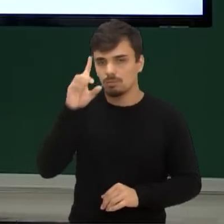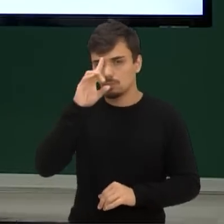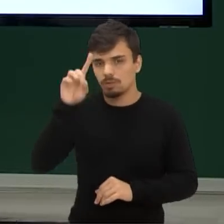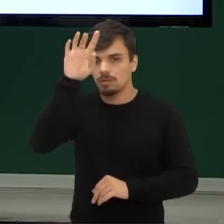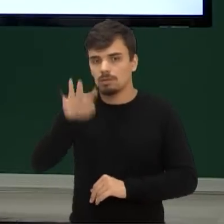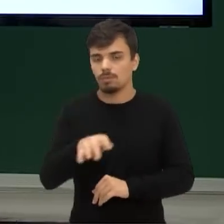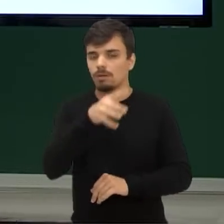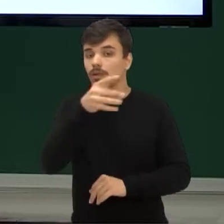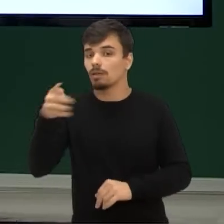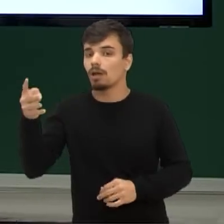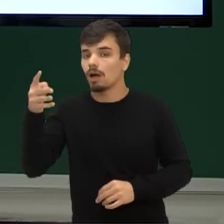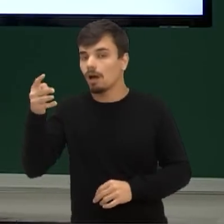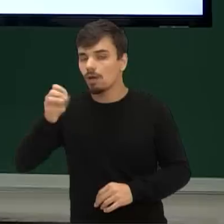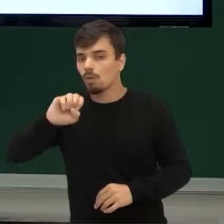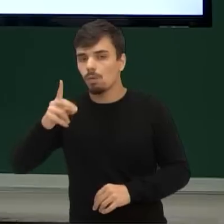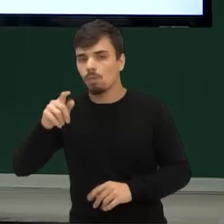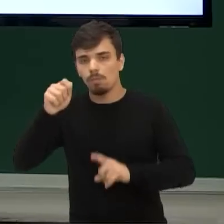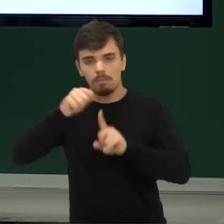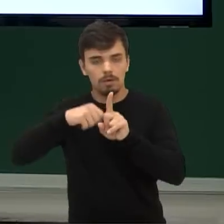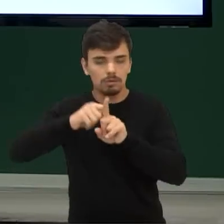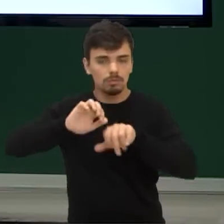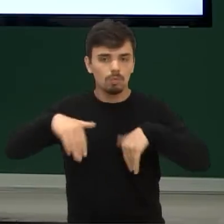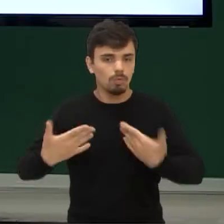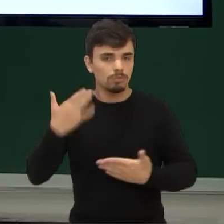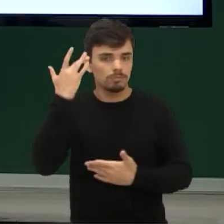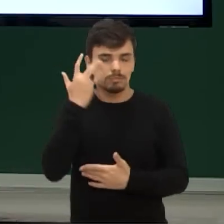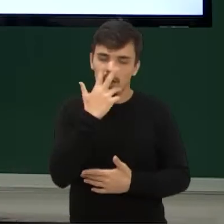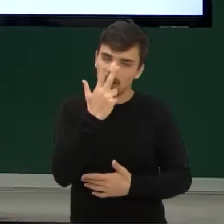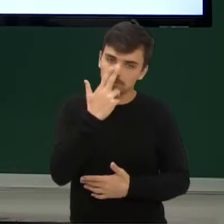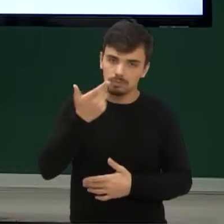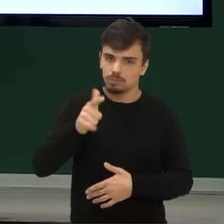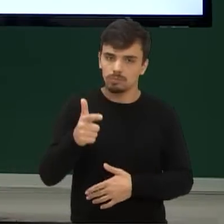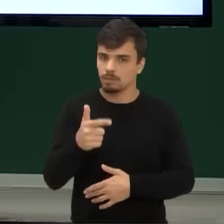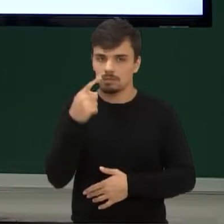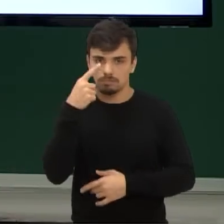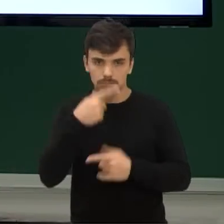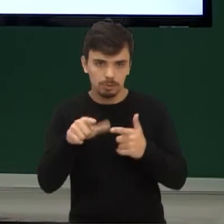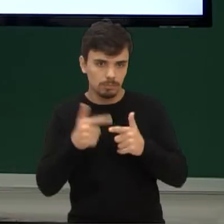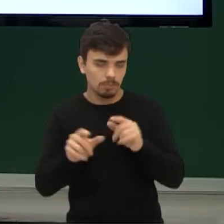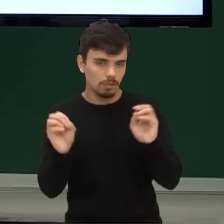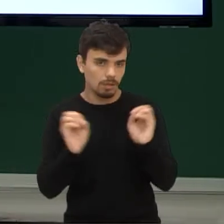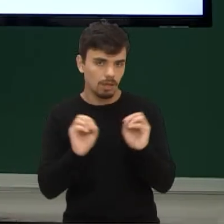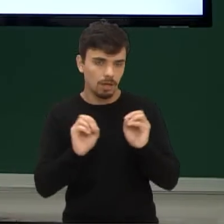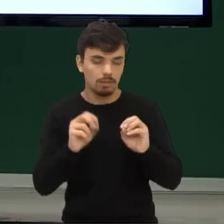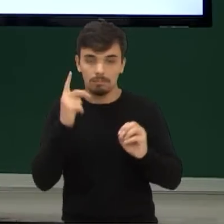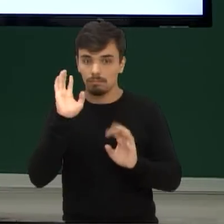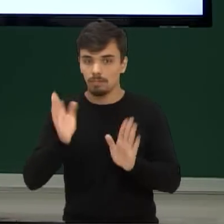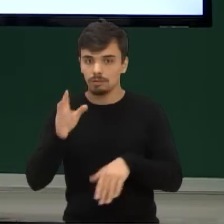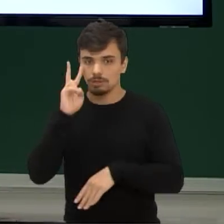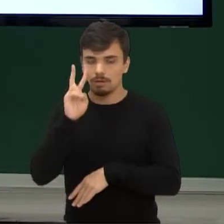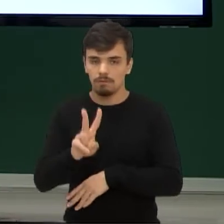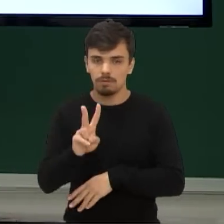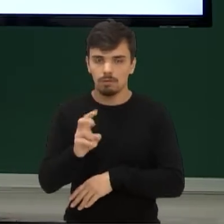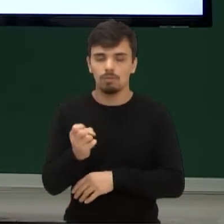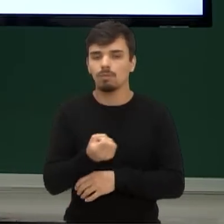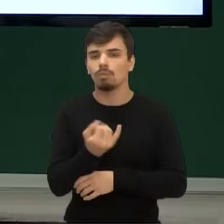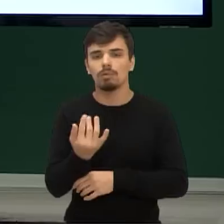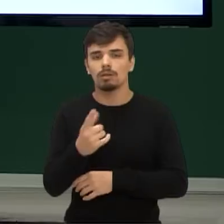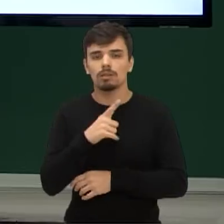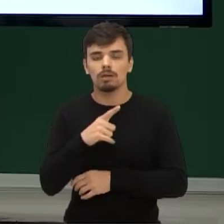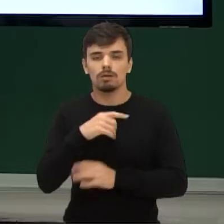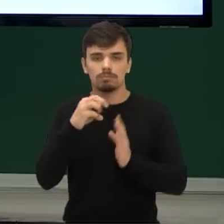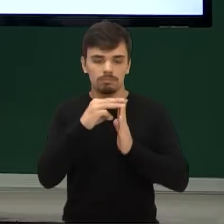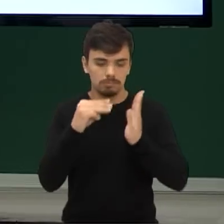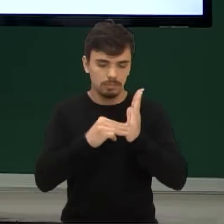calendário menstrual, achando que não tem riscos, mas a gente já viu que enquanto os métodos de barreira têm